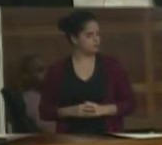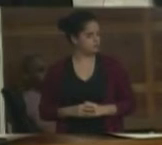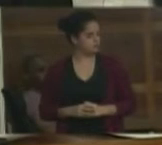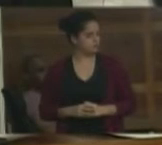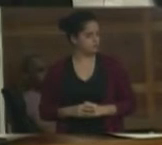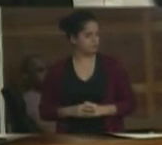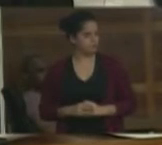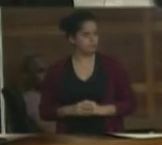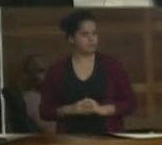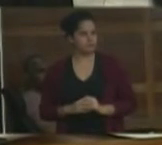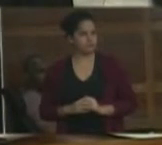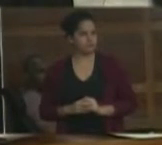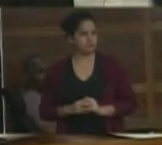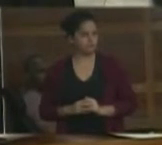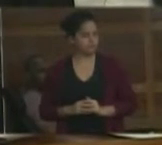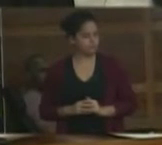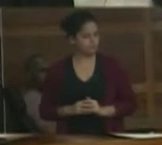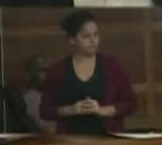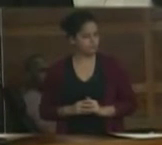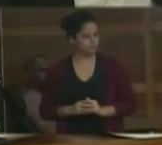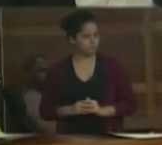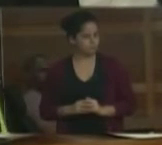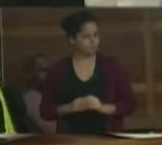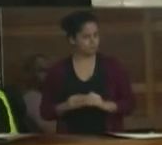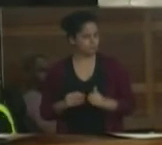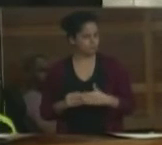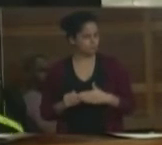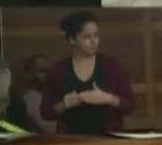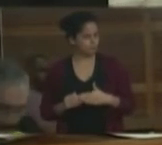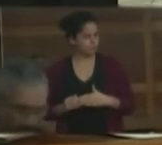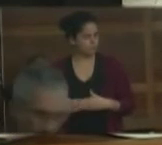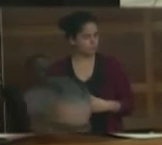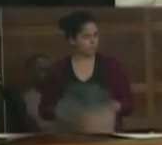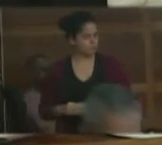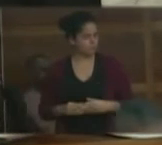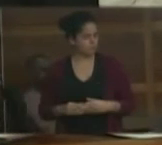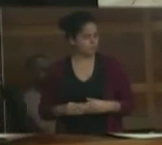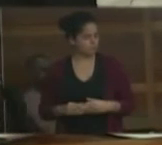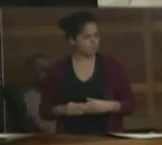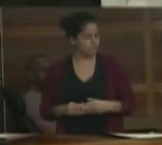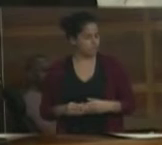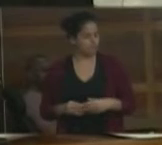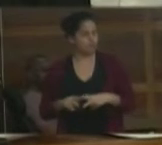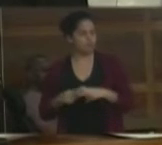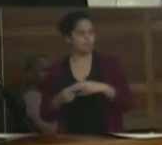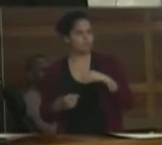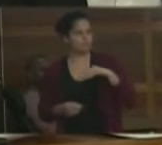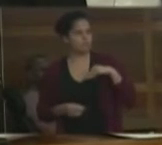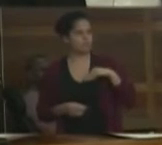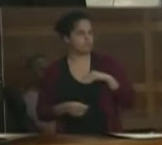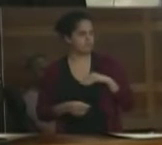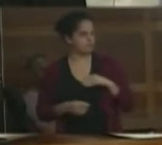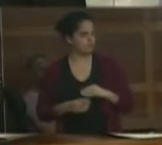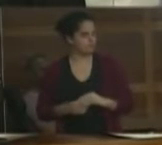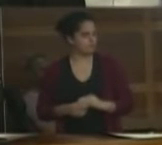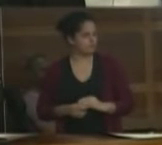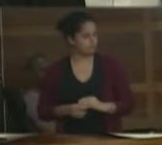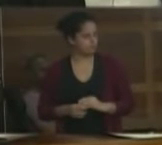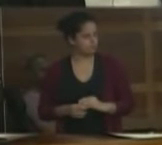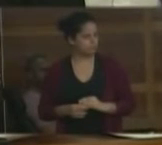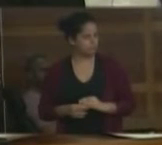realmente contar fala qualquer tipo de negociação sindical né questão de reajuste isso nós sempre